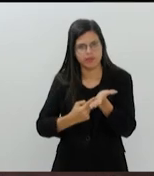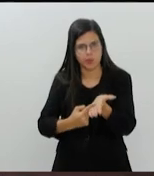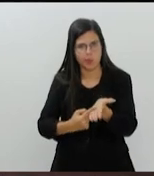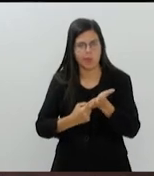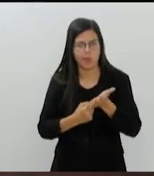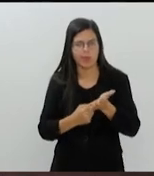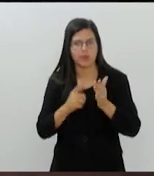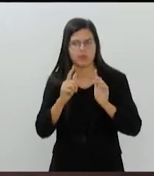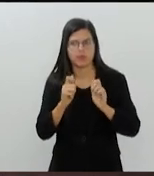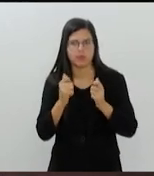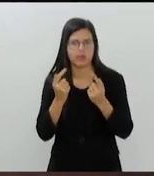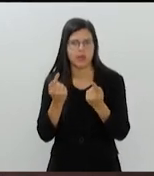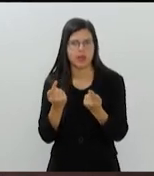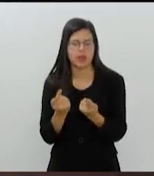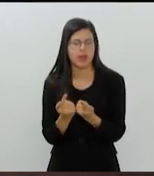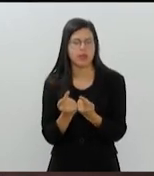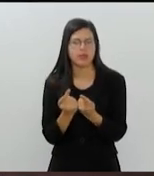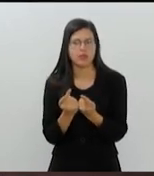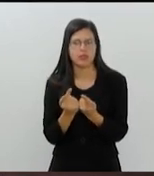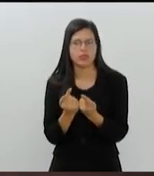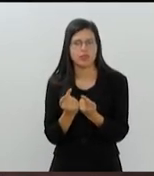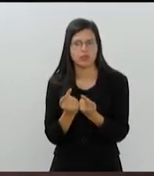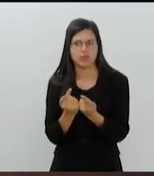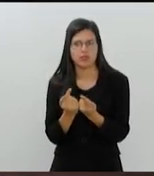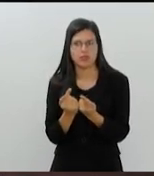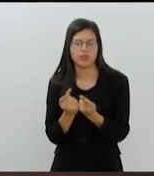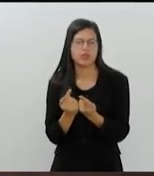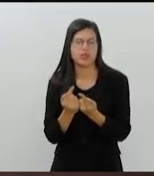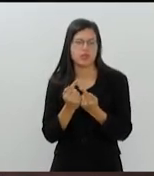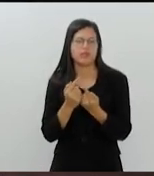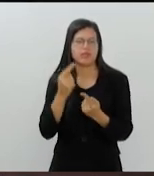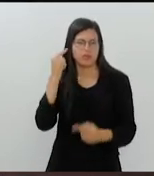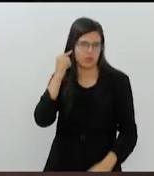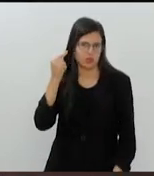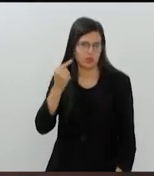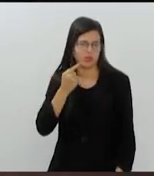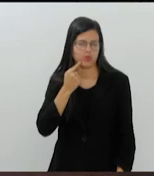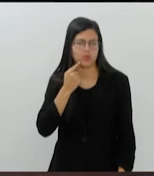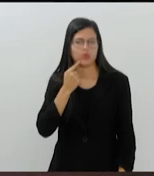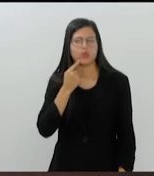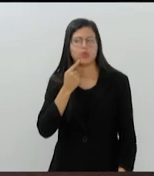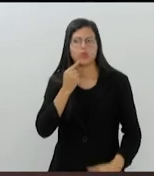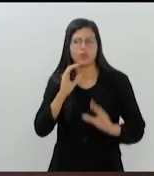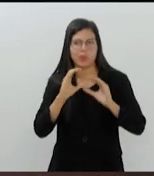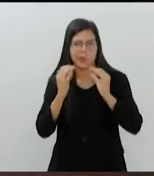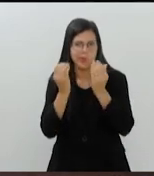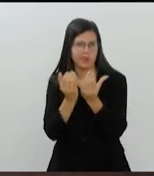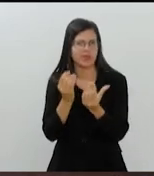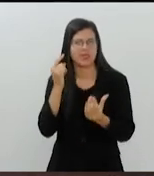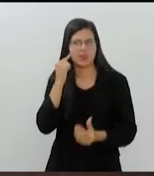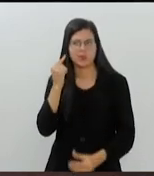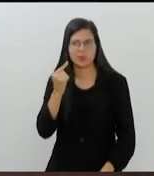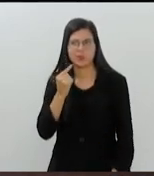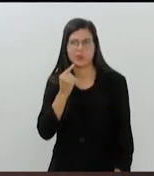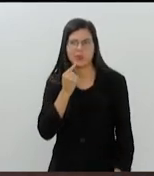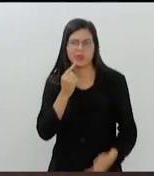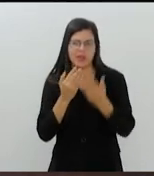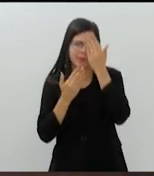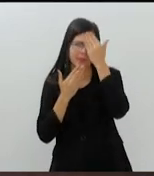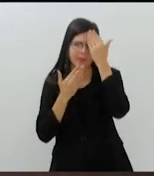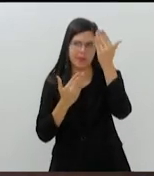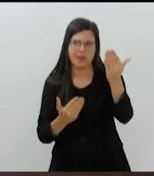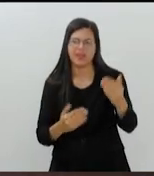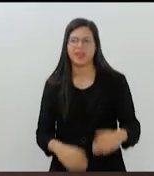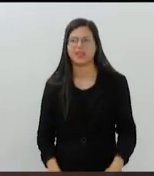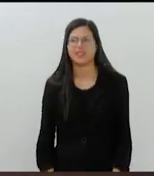compromisso dessa casa com os deficientes auditivos, a comunidade surda. Muito obrigado. Deixar